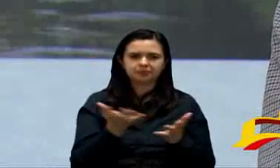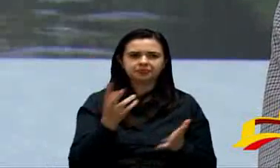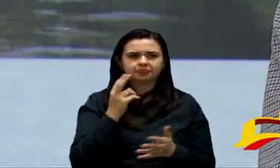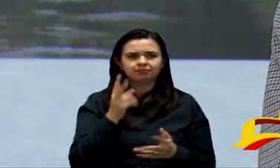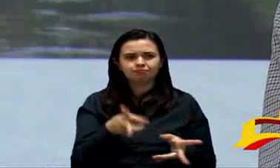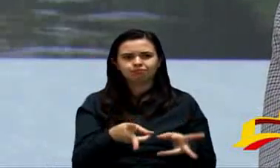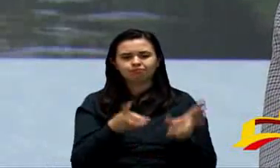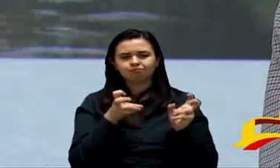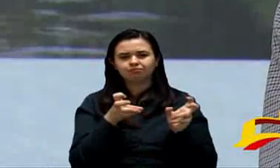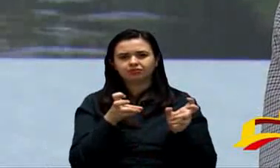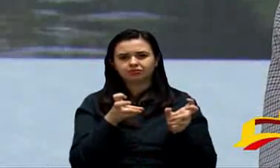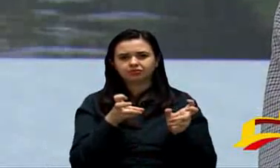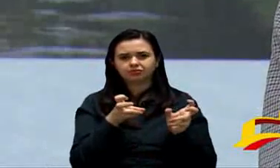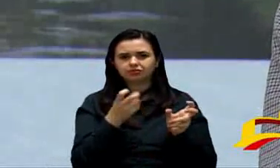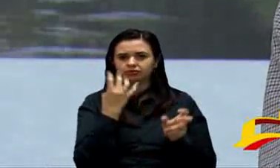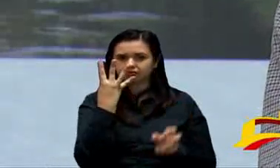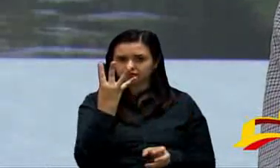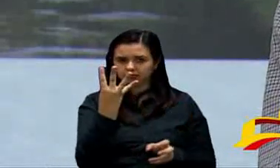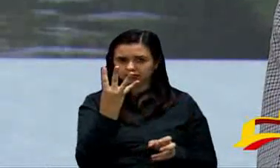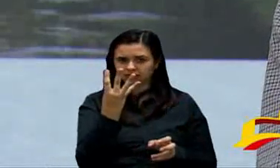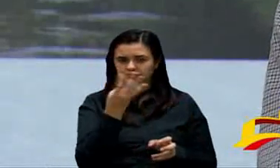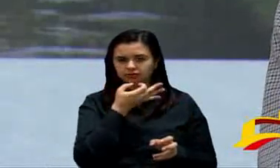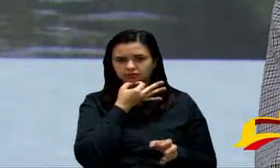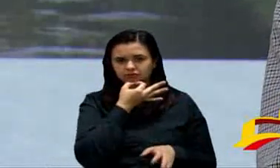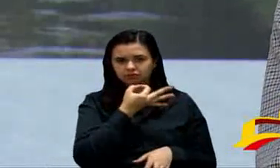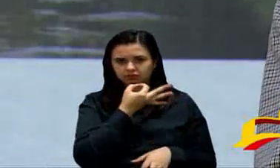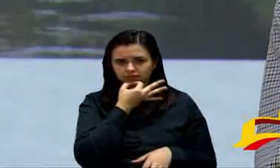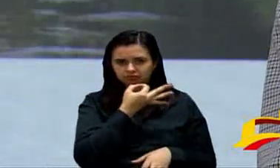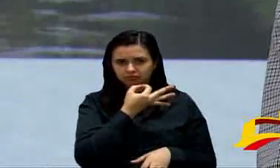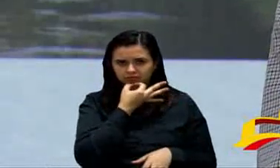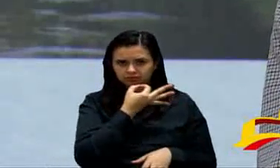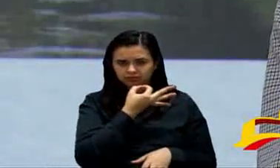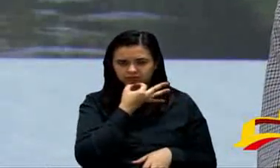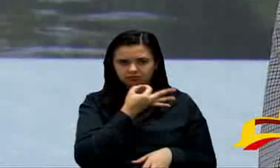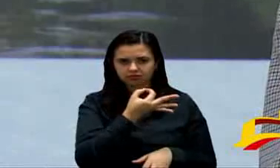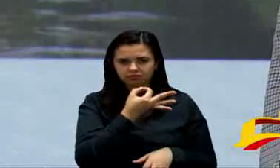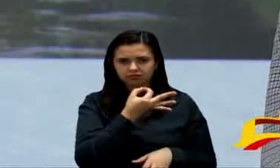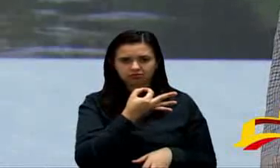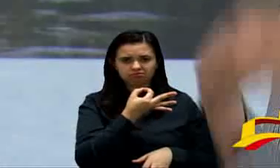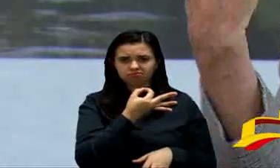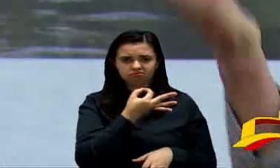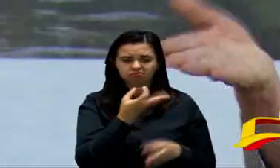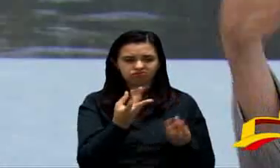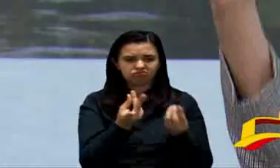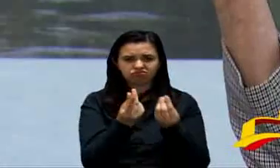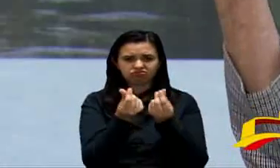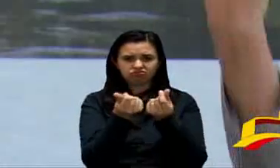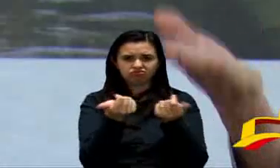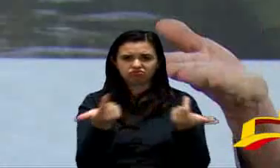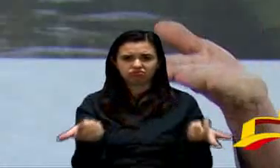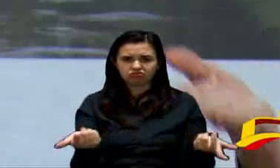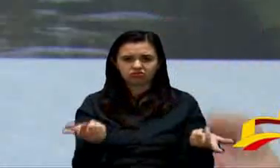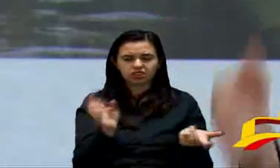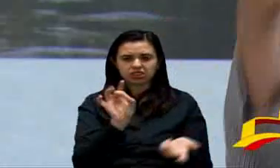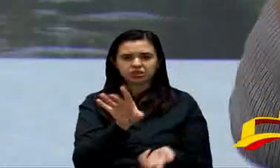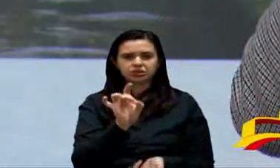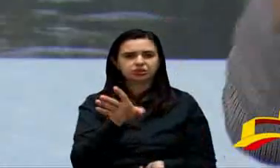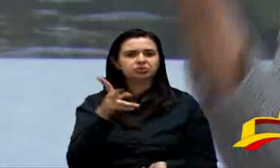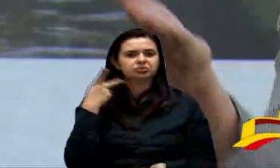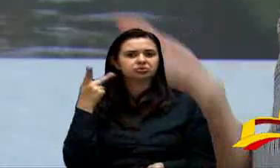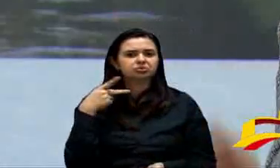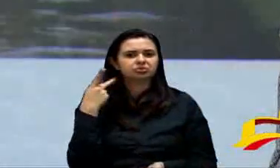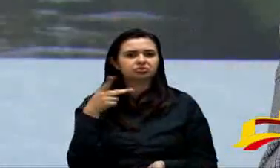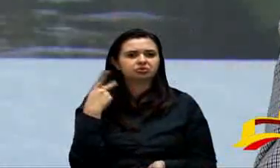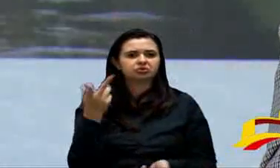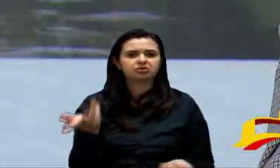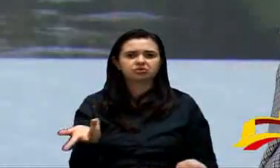eu vejo quatro moções que não levam a nada, quatro moções que têm só teor político e não dizem